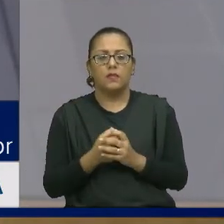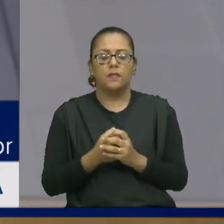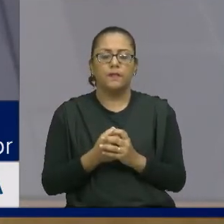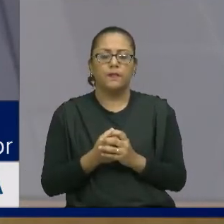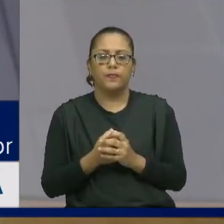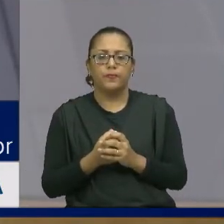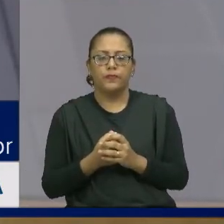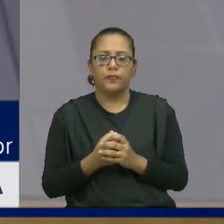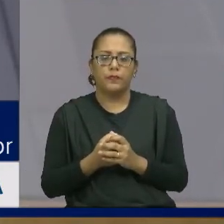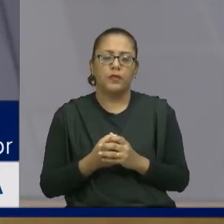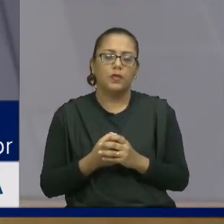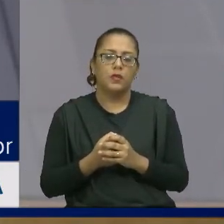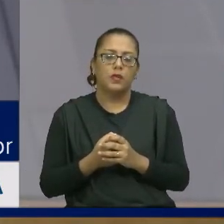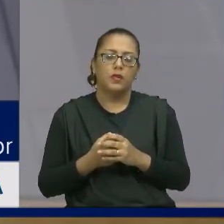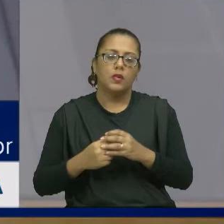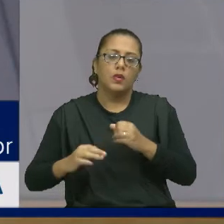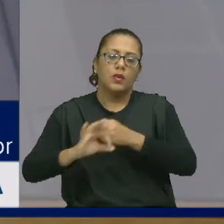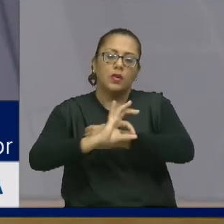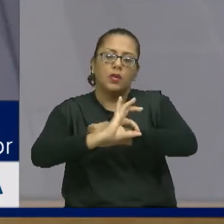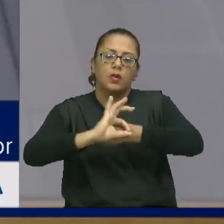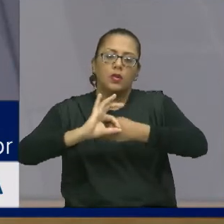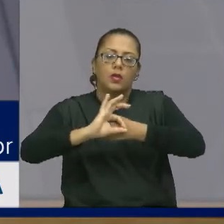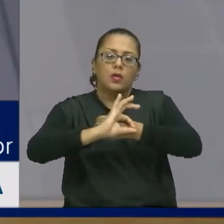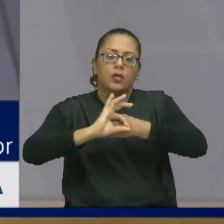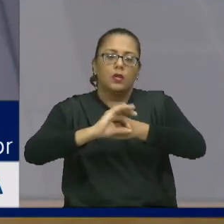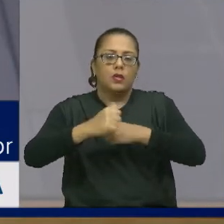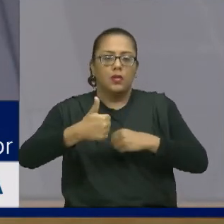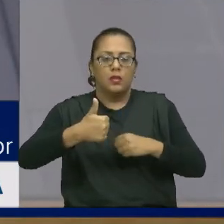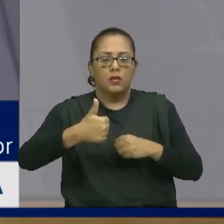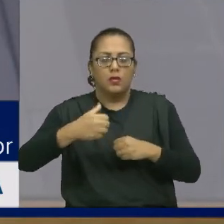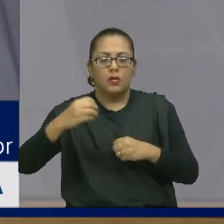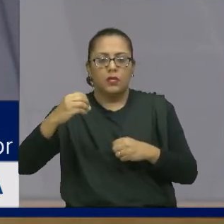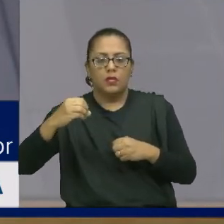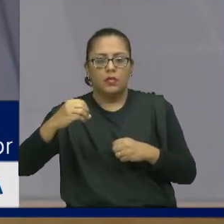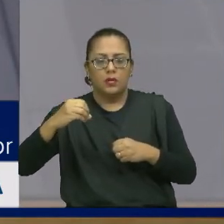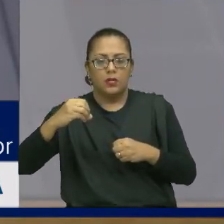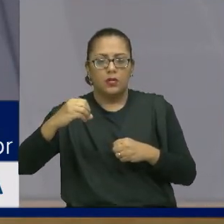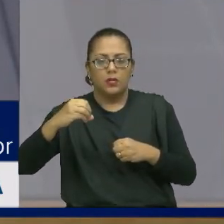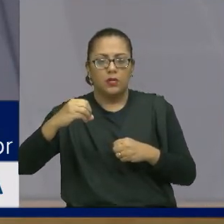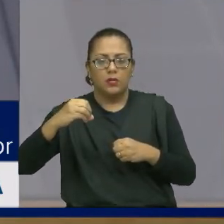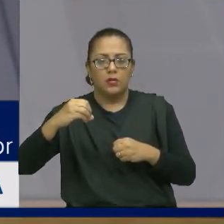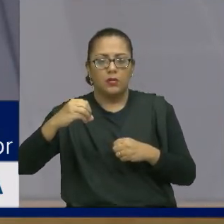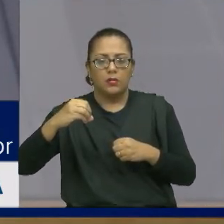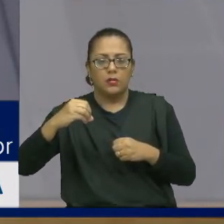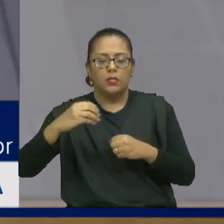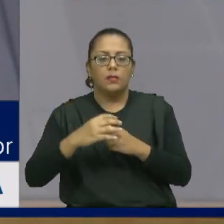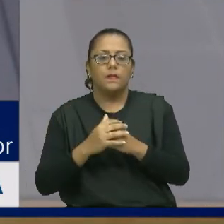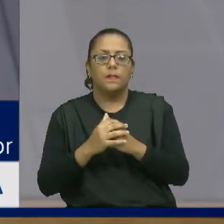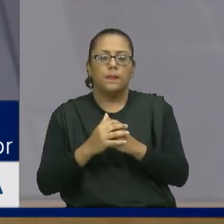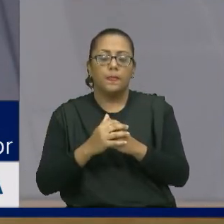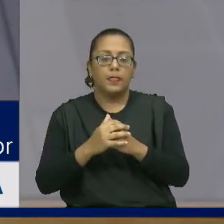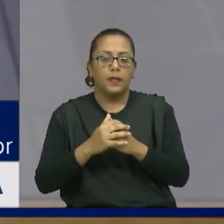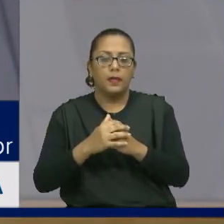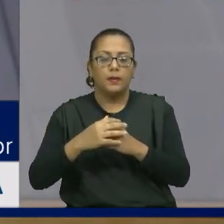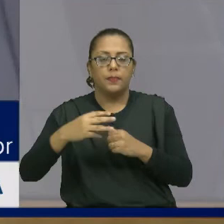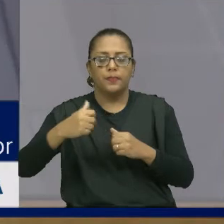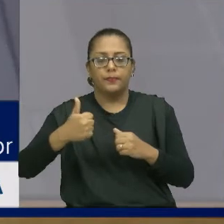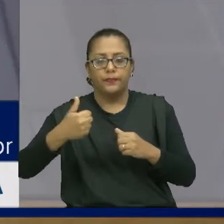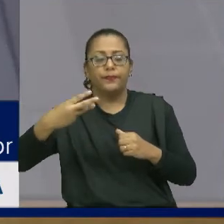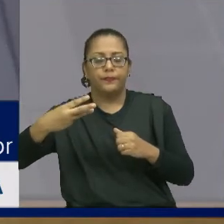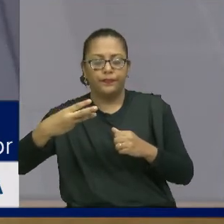artigo 13º, ou 13, a Câmara Julgadora Especial Tributária